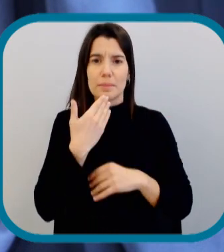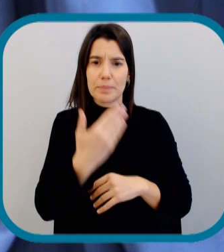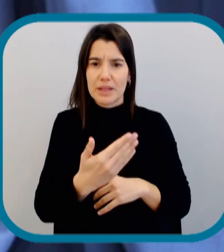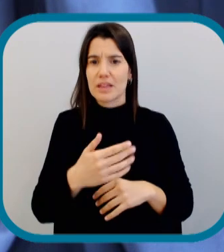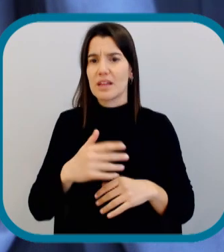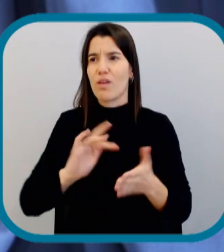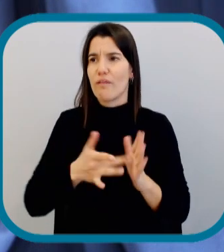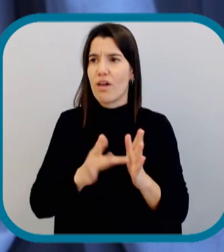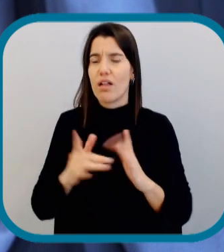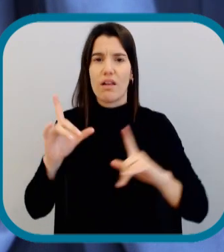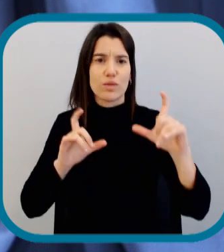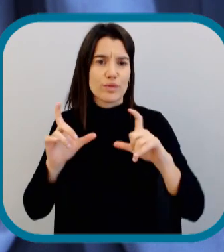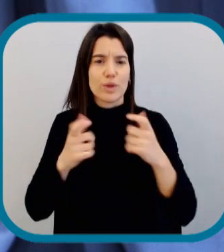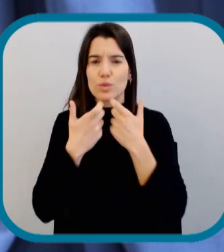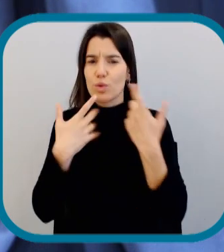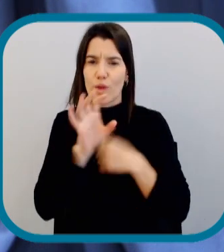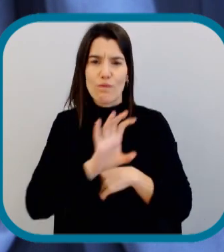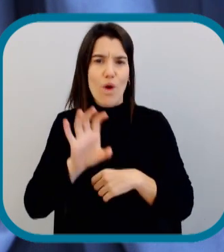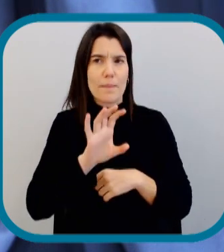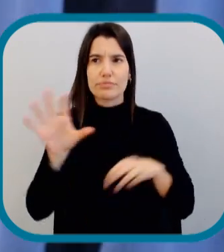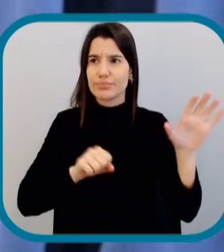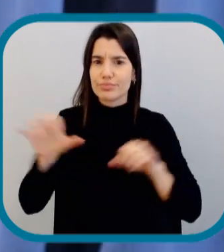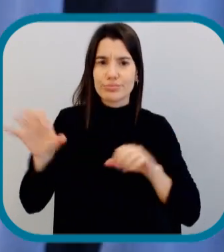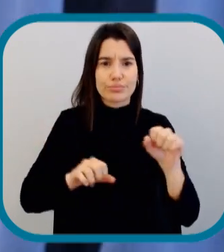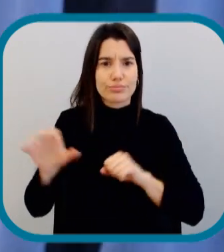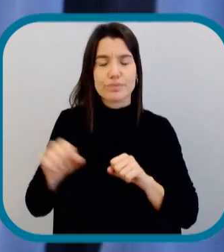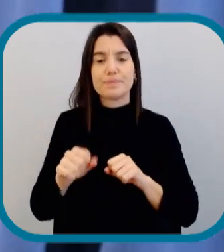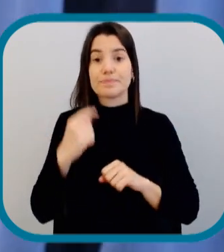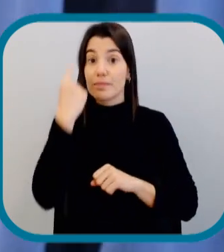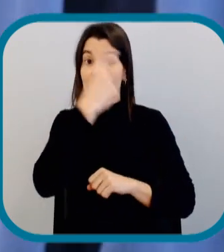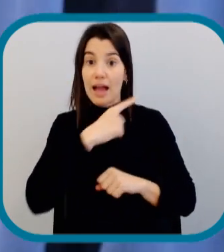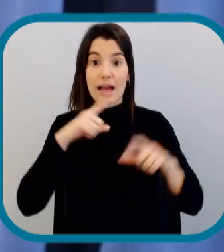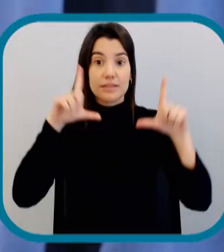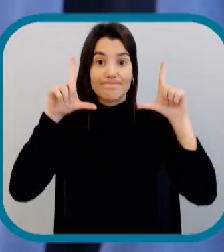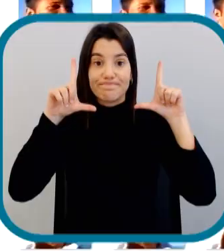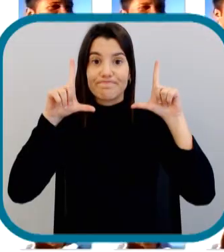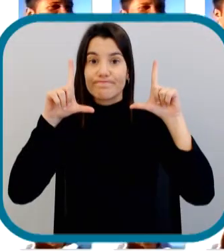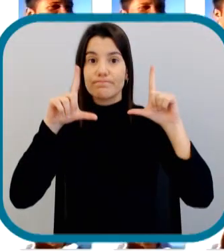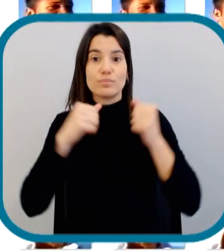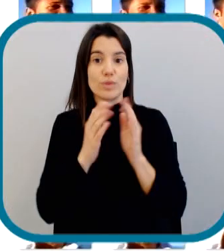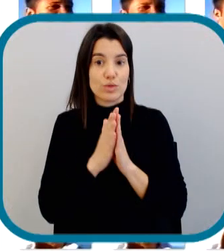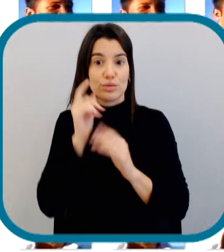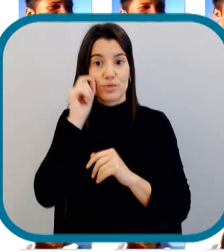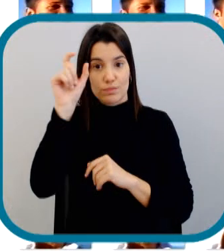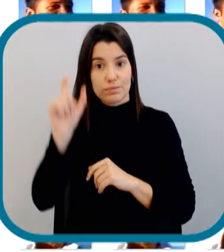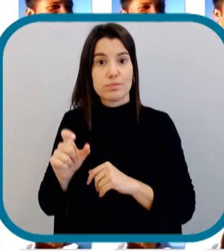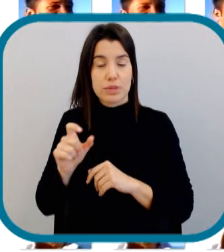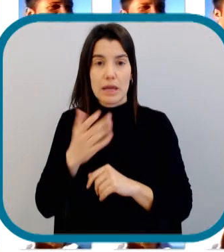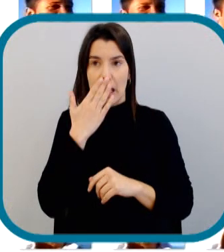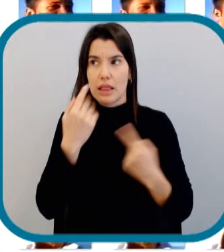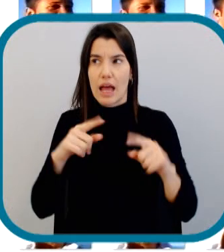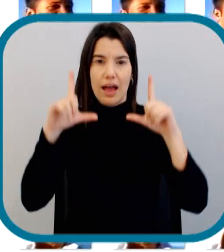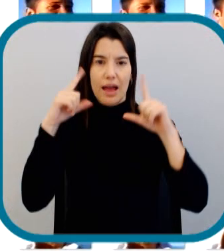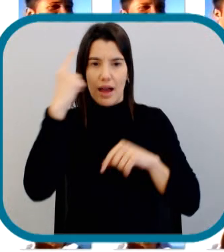possível, tipo, desde a novelas, a fotografias, todos os tipos de formatos, e depois extrair todas as caras do angélico daí e damos um face